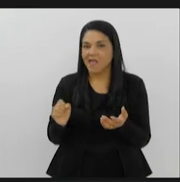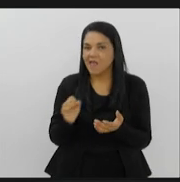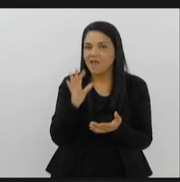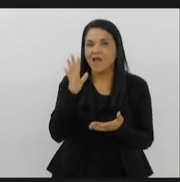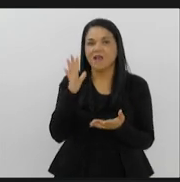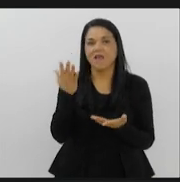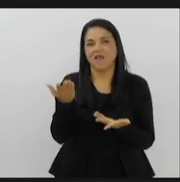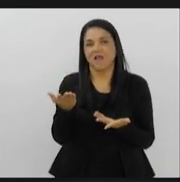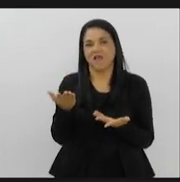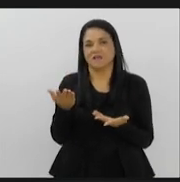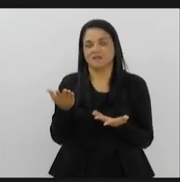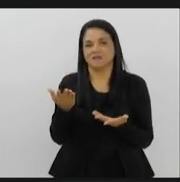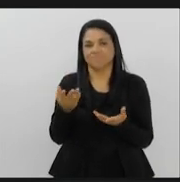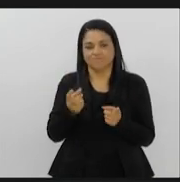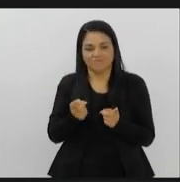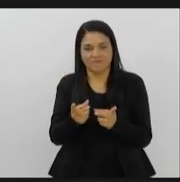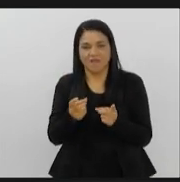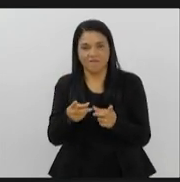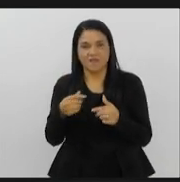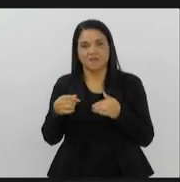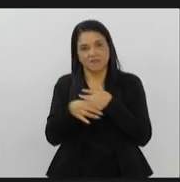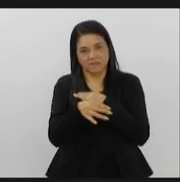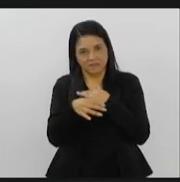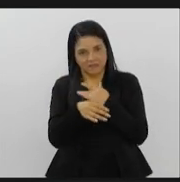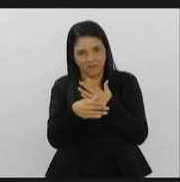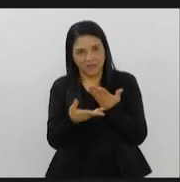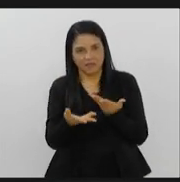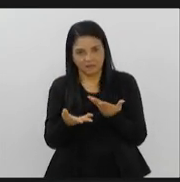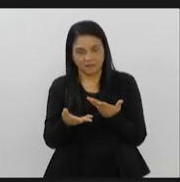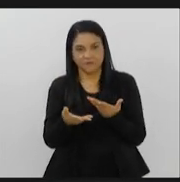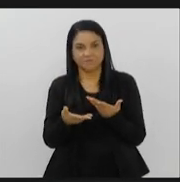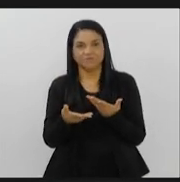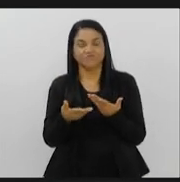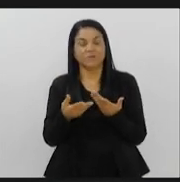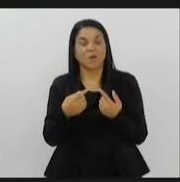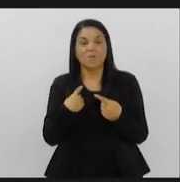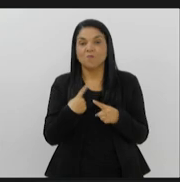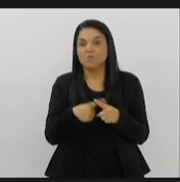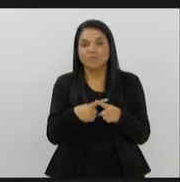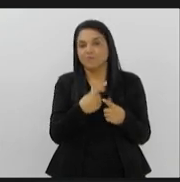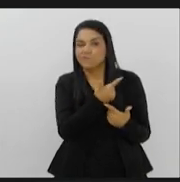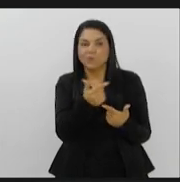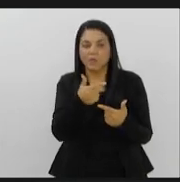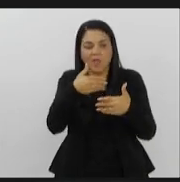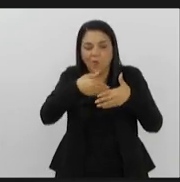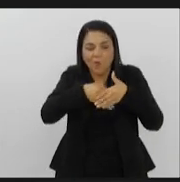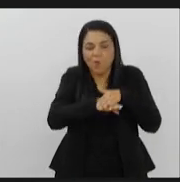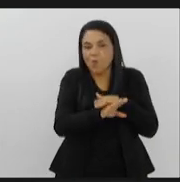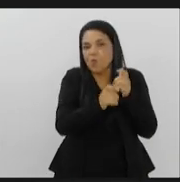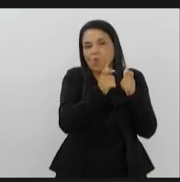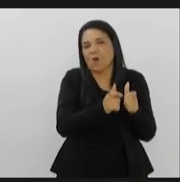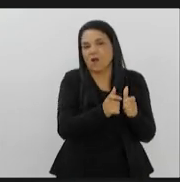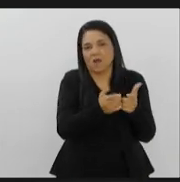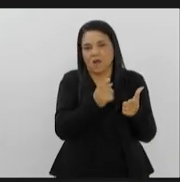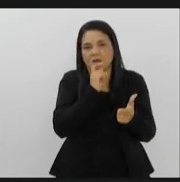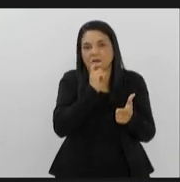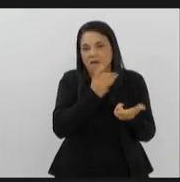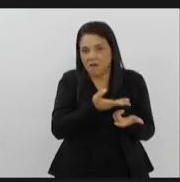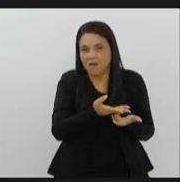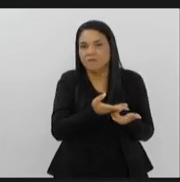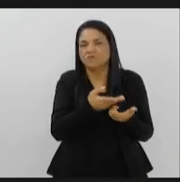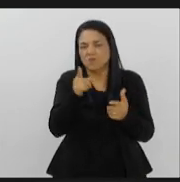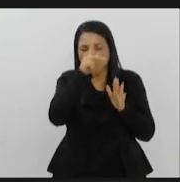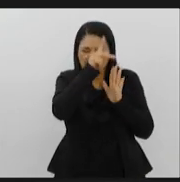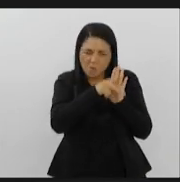da falta de reservar peixes em armazenamento refrigerado. Mas o projeto é excelente.